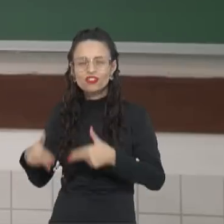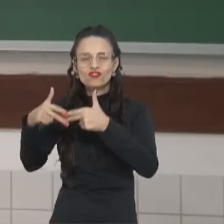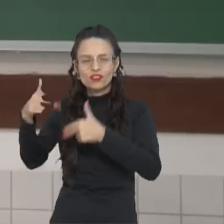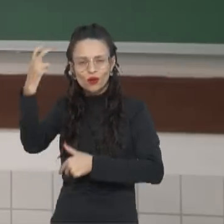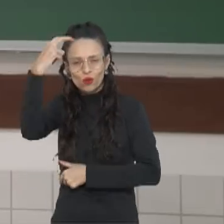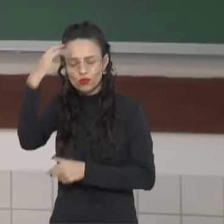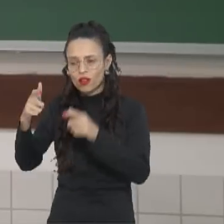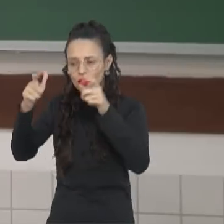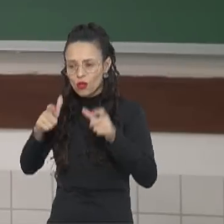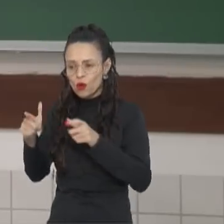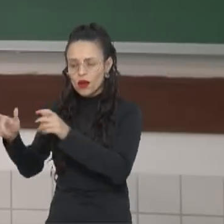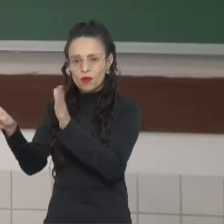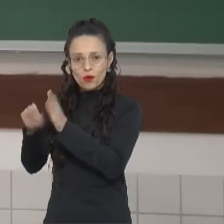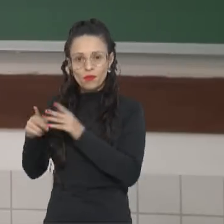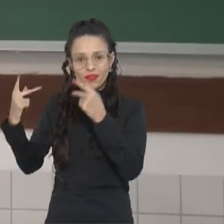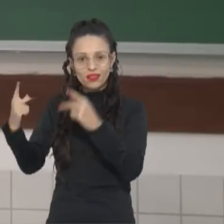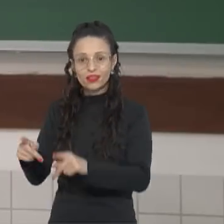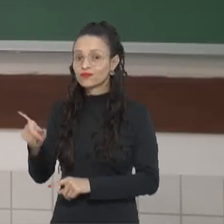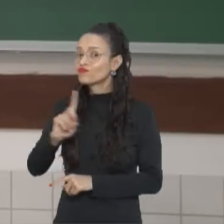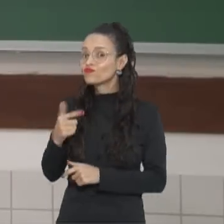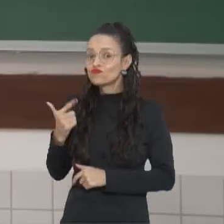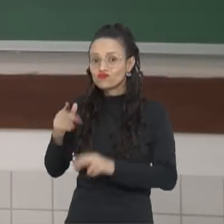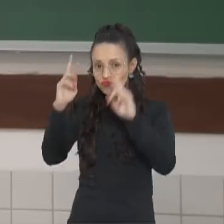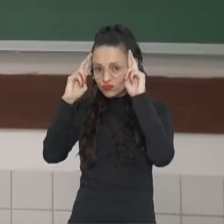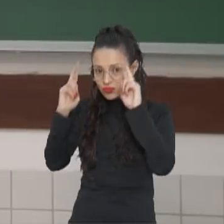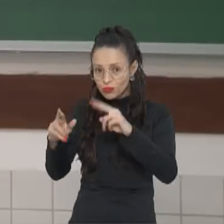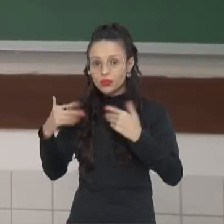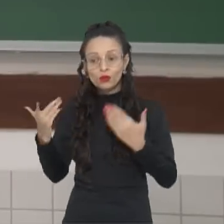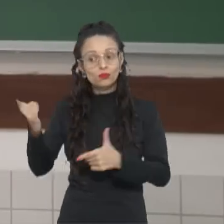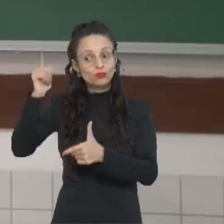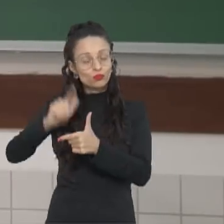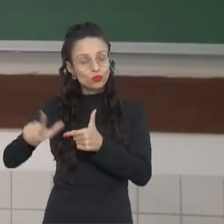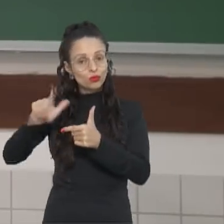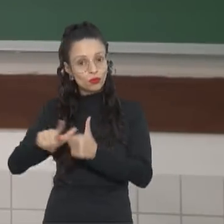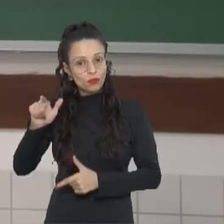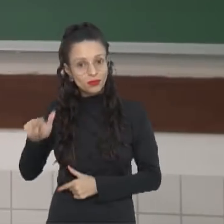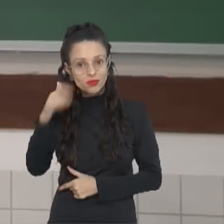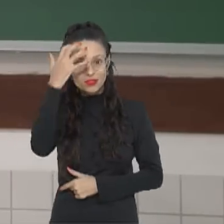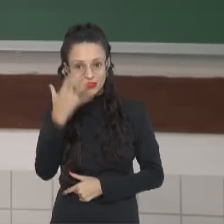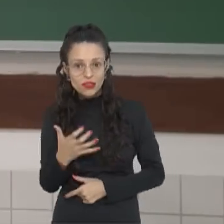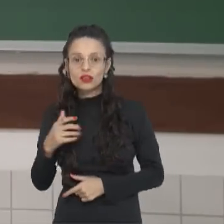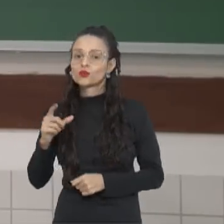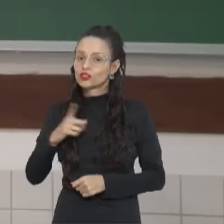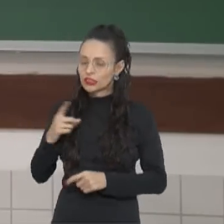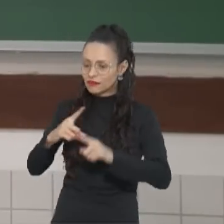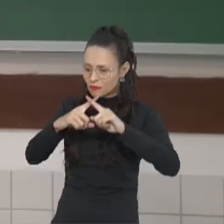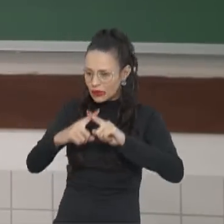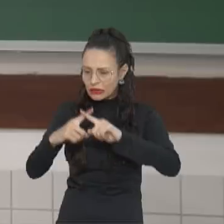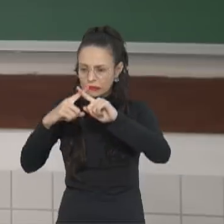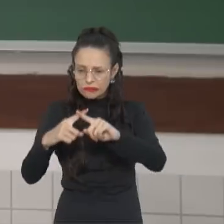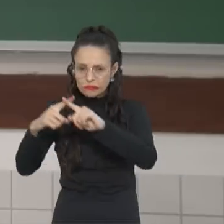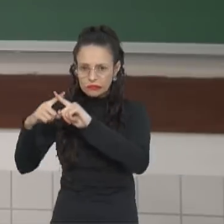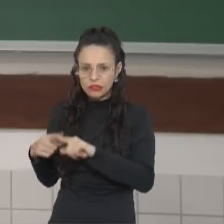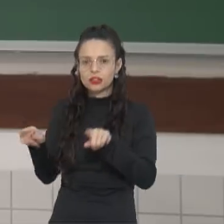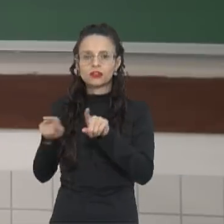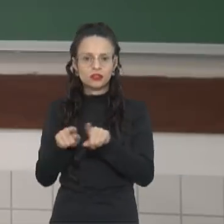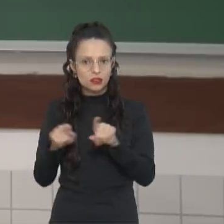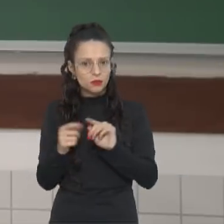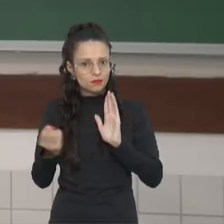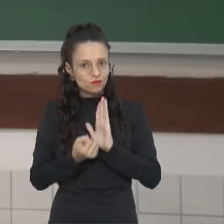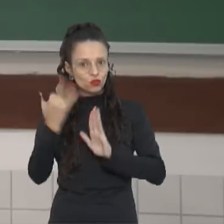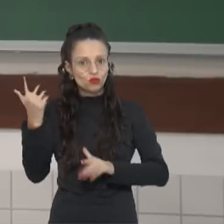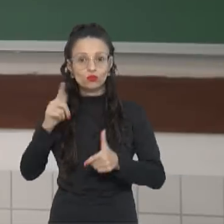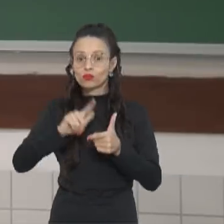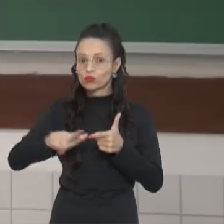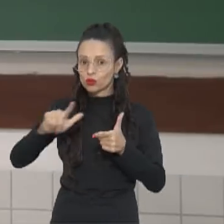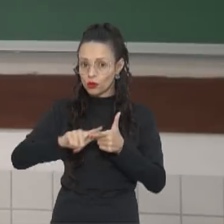as questões tribais locais. Então você tem esse problema muito forte e isso gerou rivalidades internas e muitos